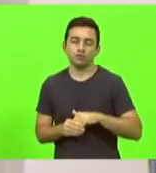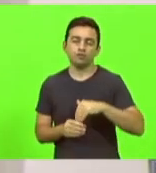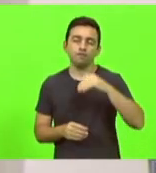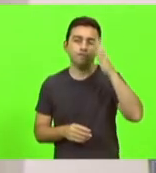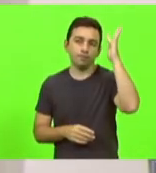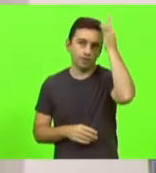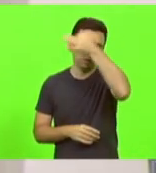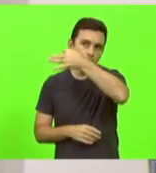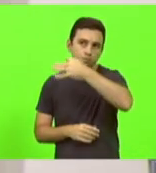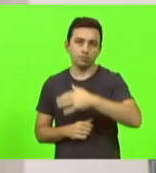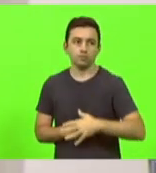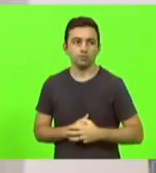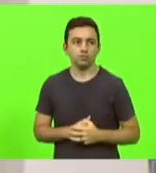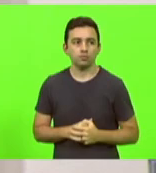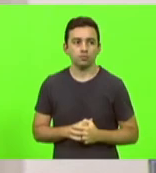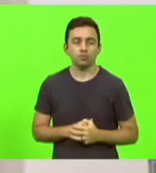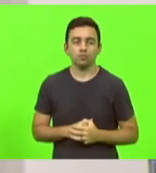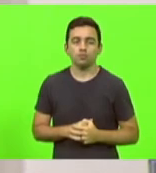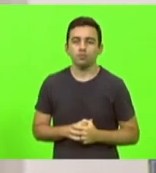Luz?